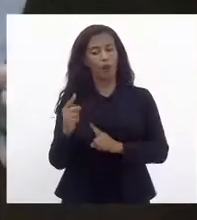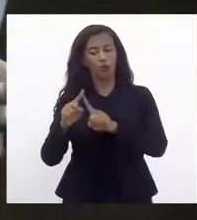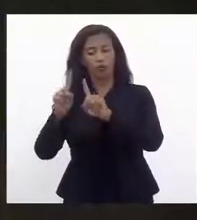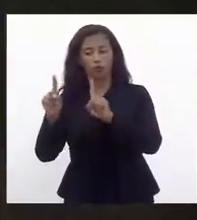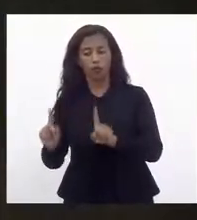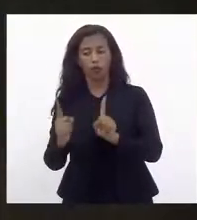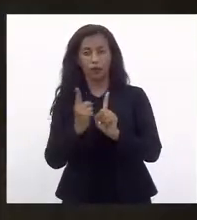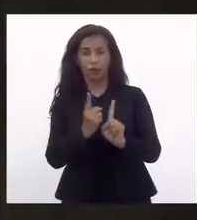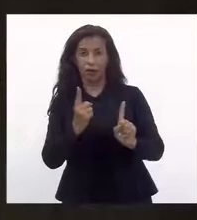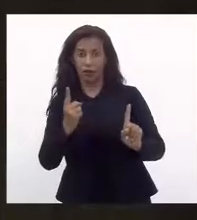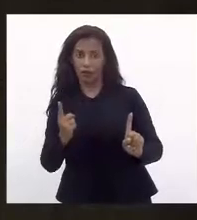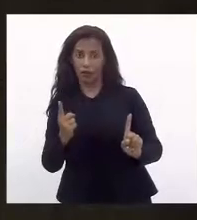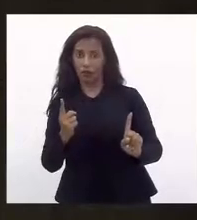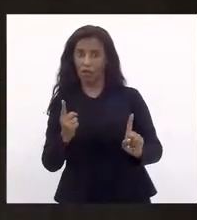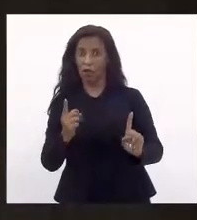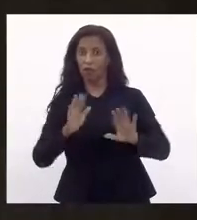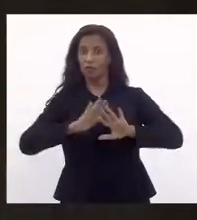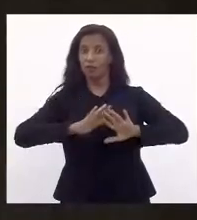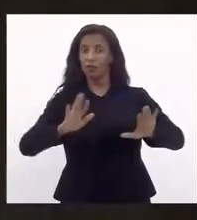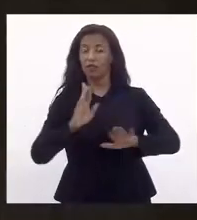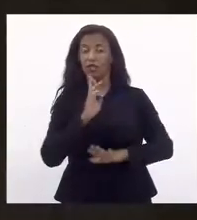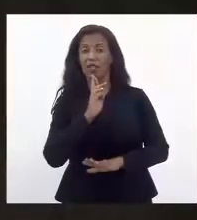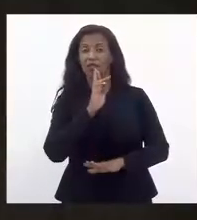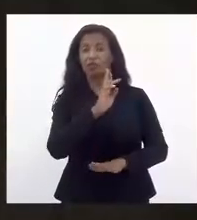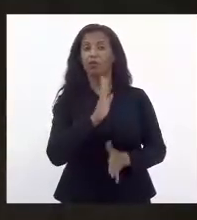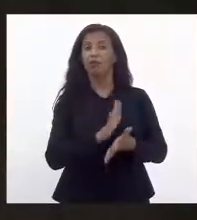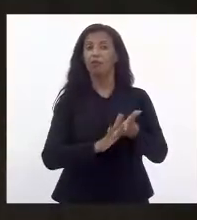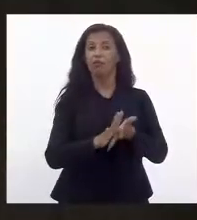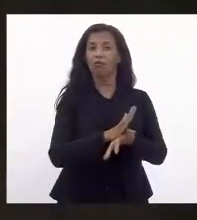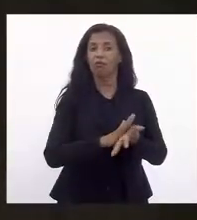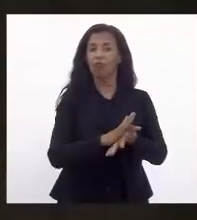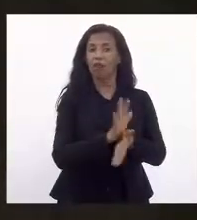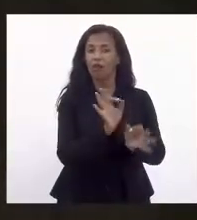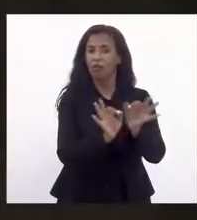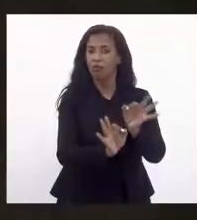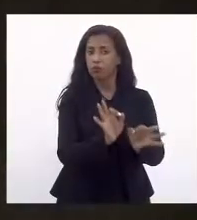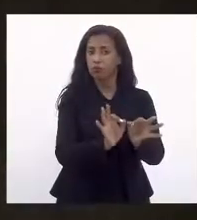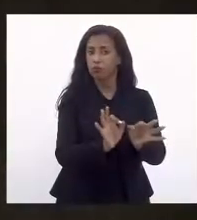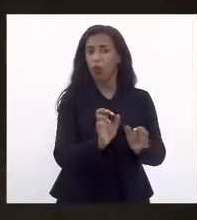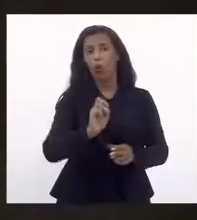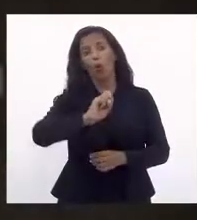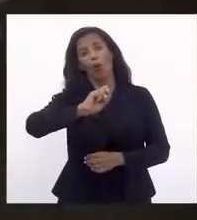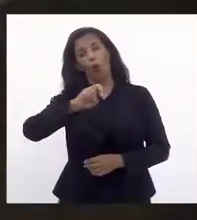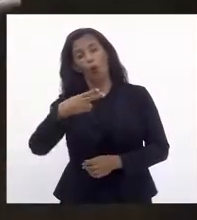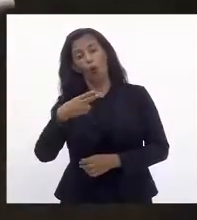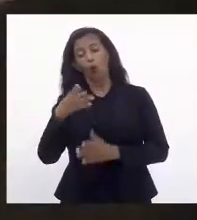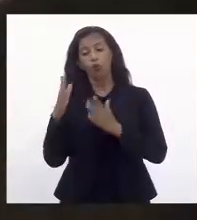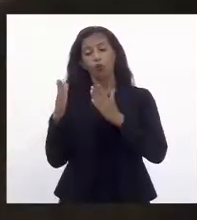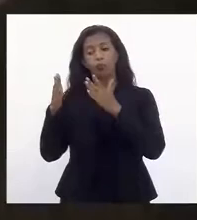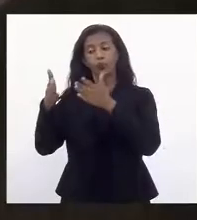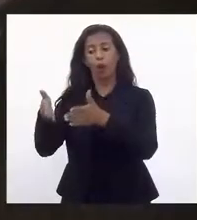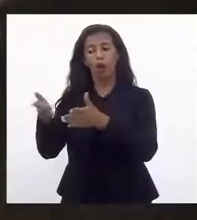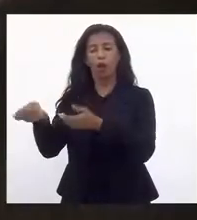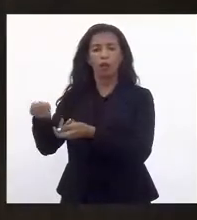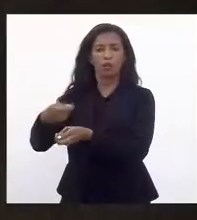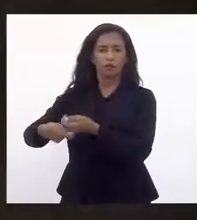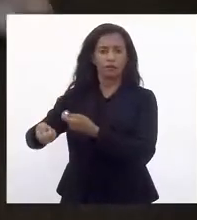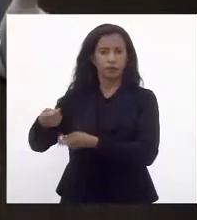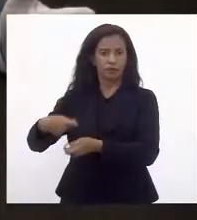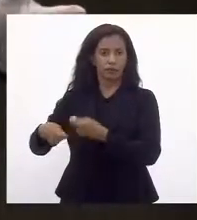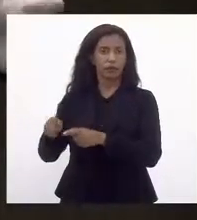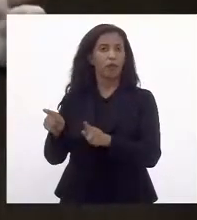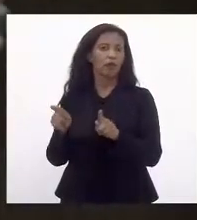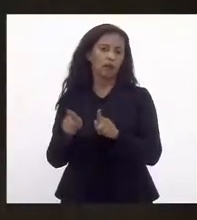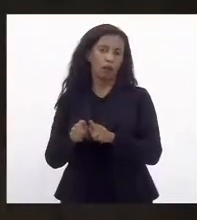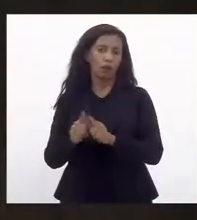ser afastado sem responder nada judicialmente ou responder apenas administrativamente. Isso